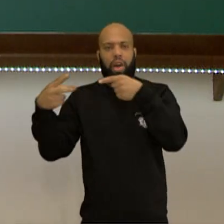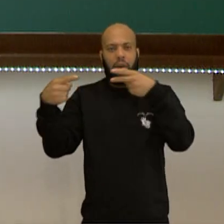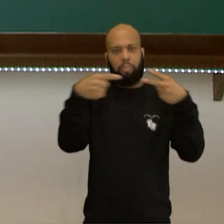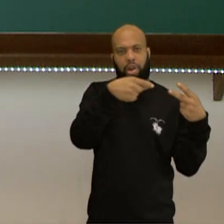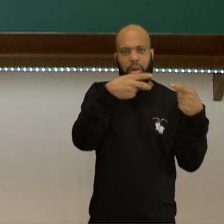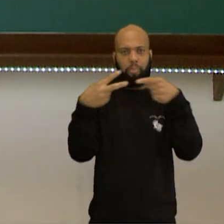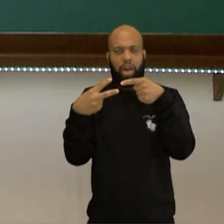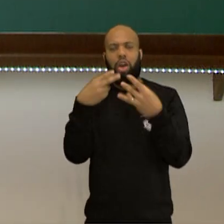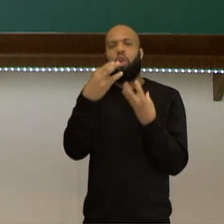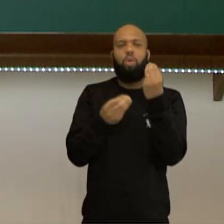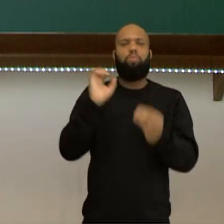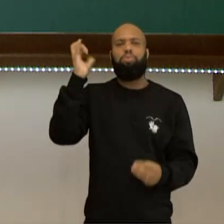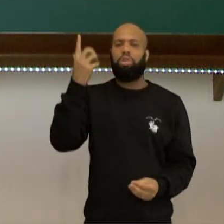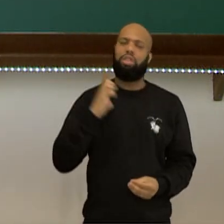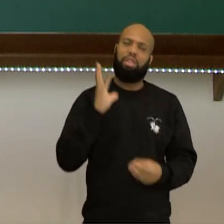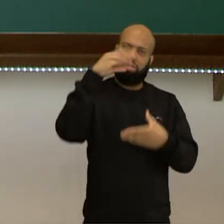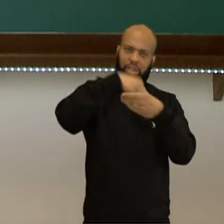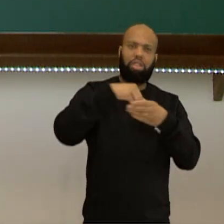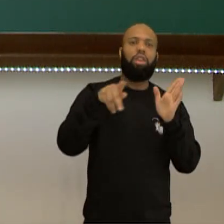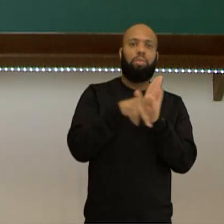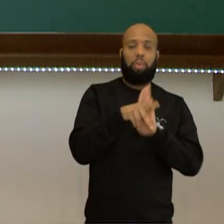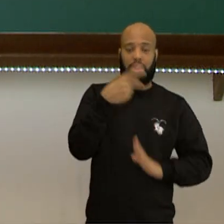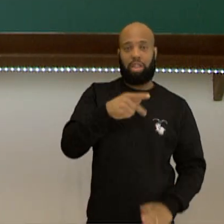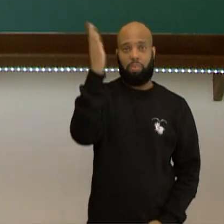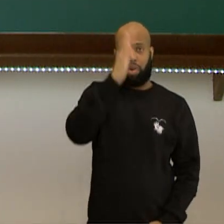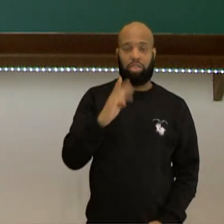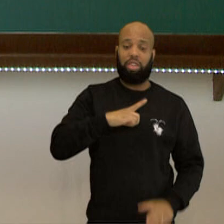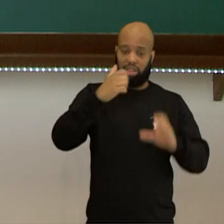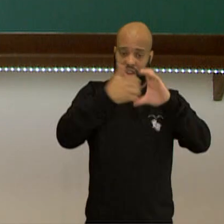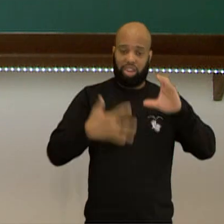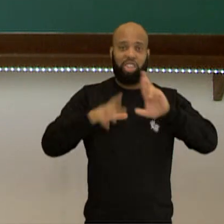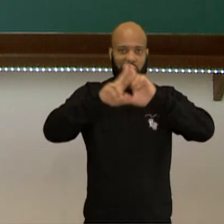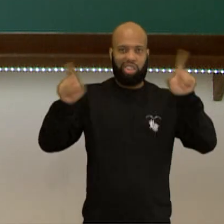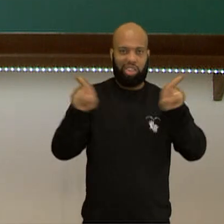que características nós temos ali dos diferentes tipos de